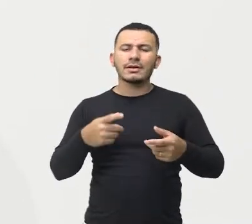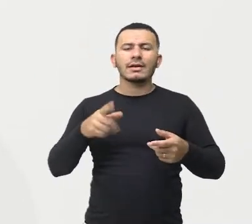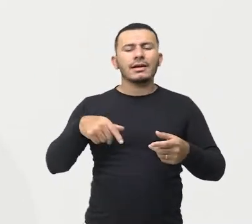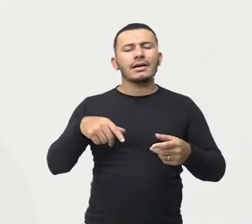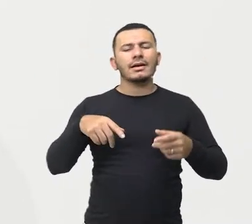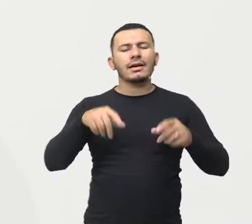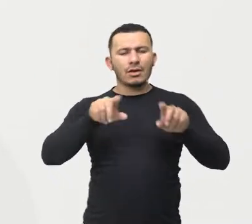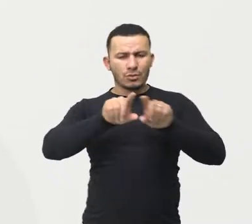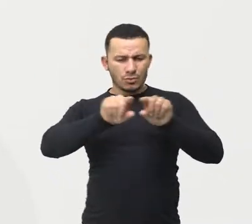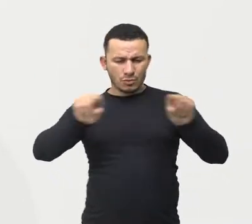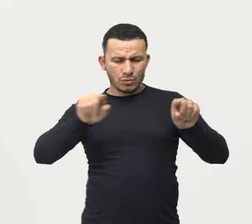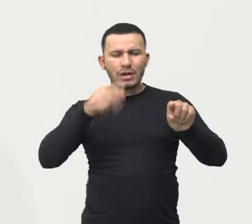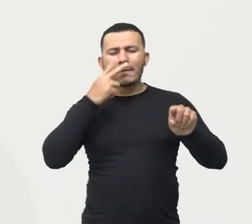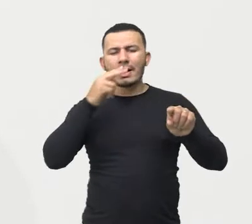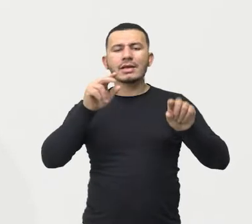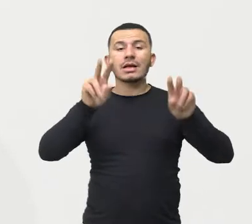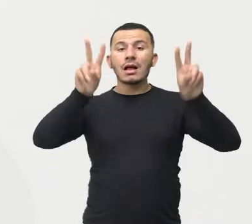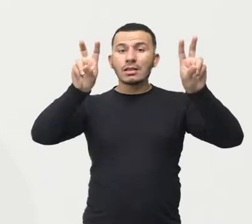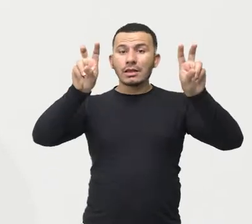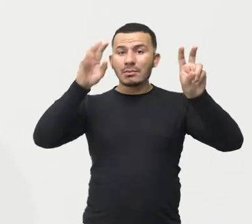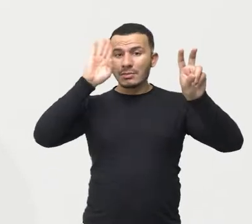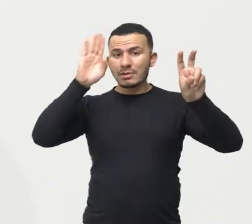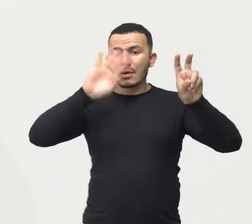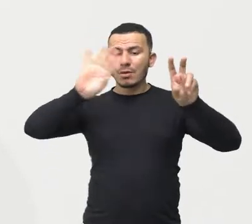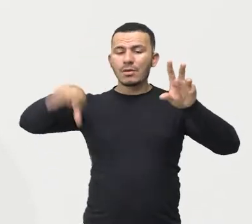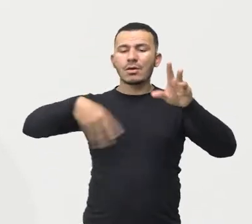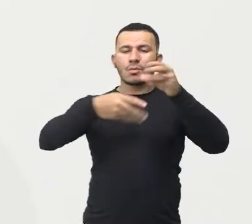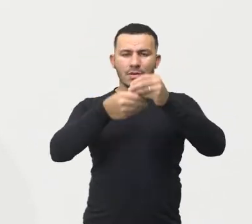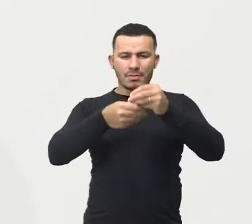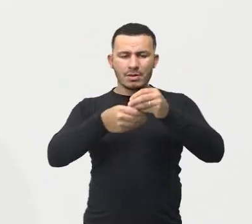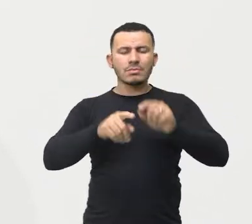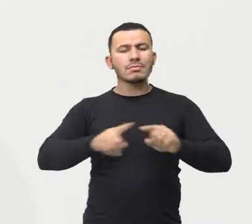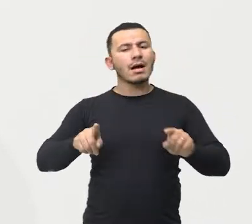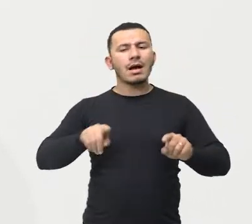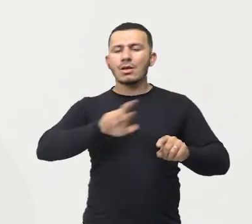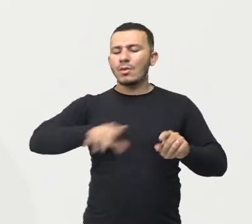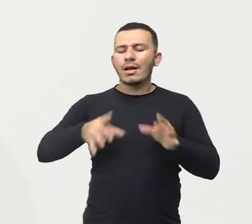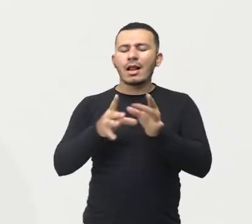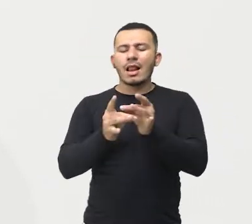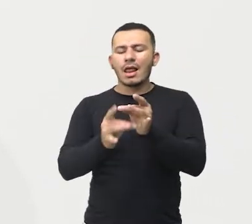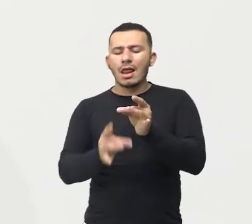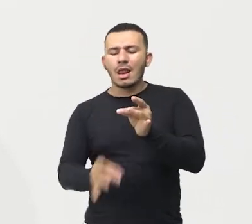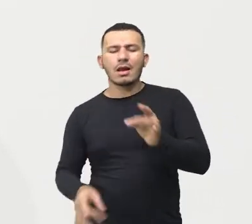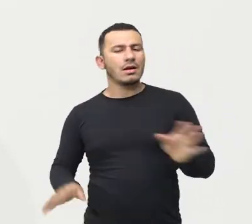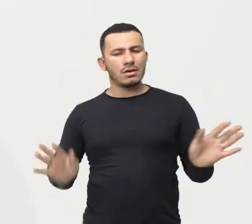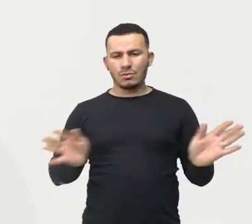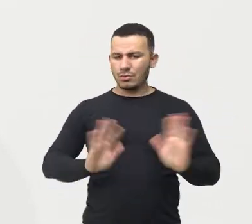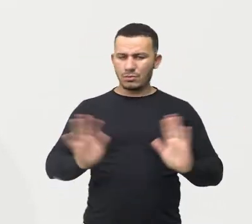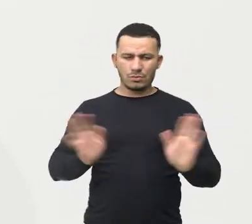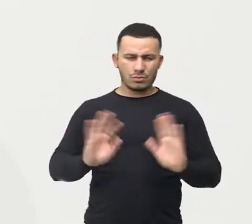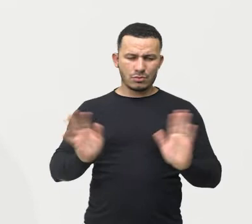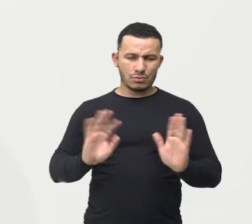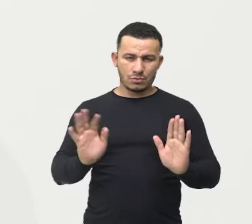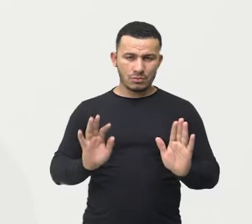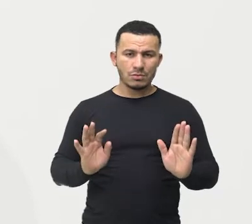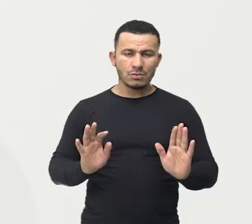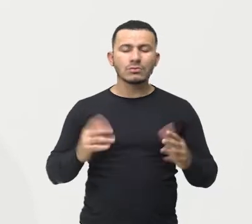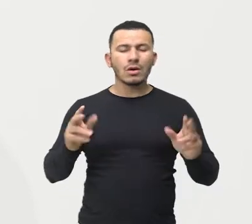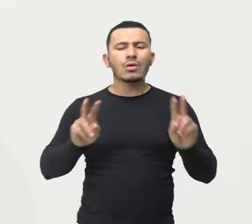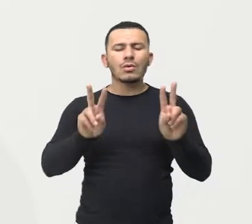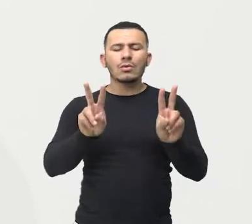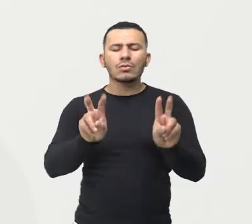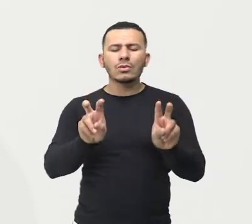subtítulo é exatamente um complemento ao título, mas ele não irá detalhar tanto os fatos, ok?